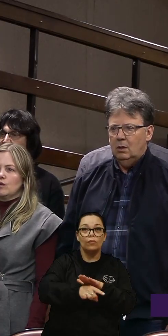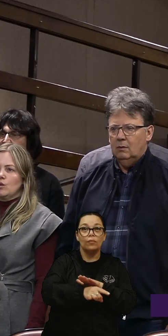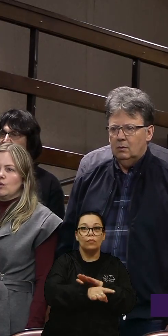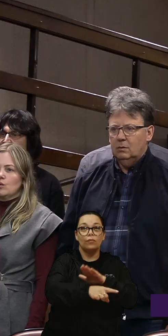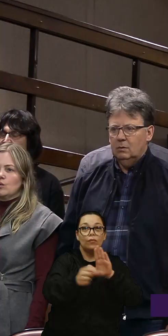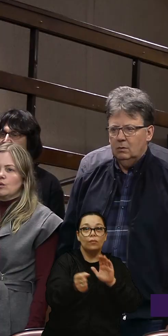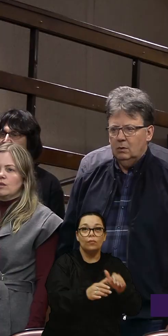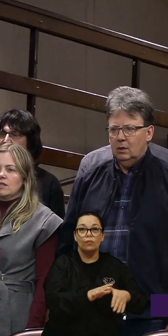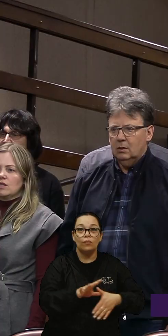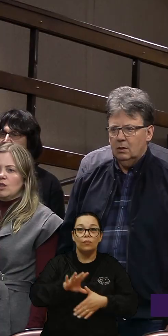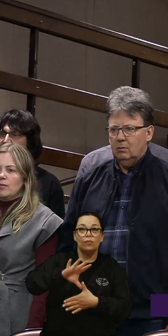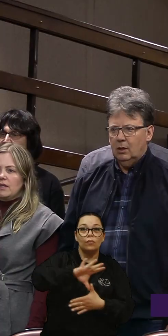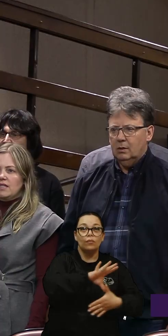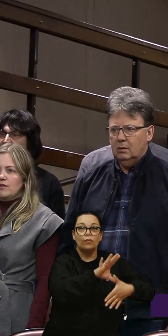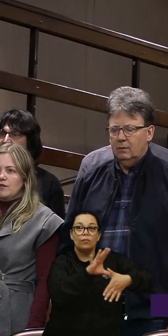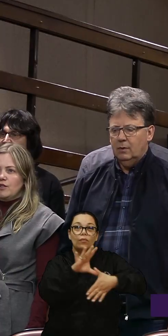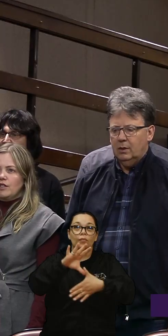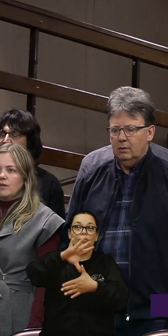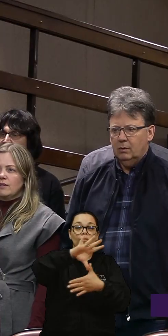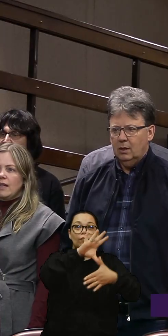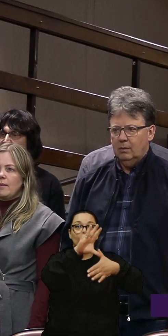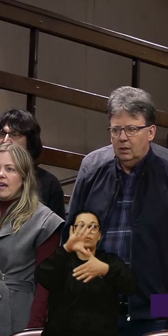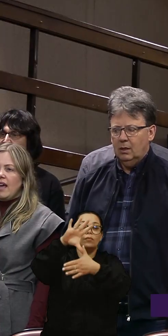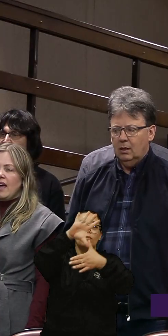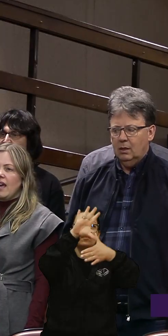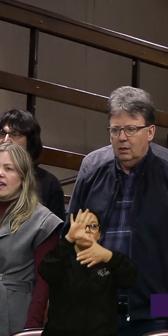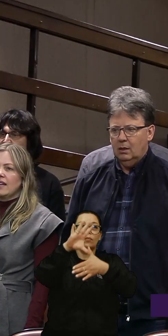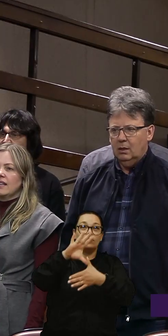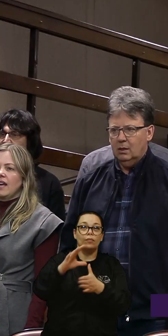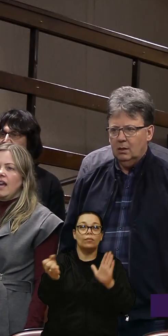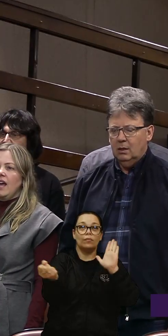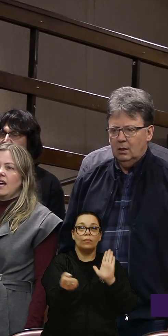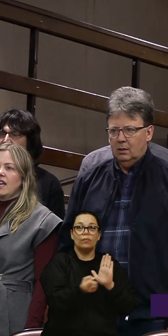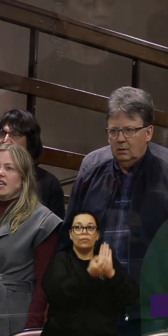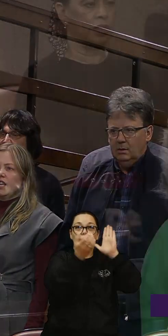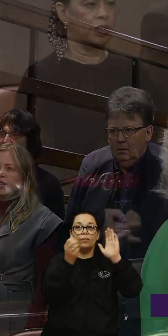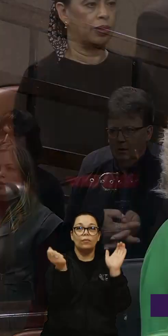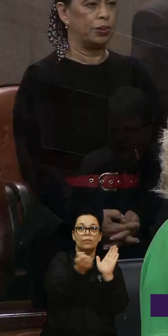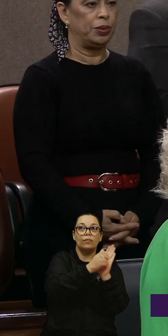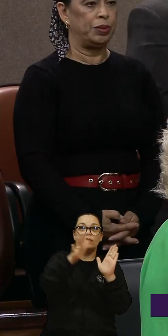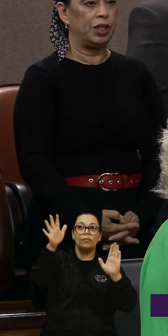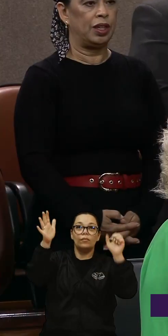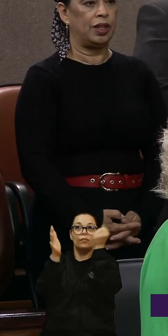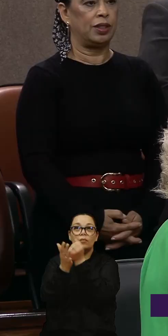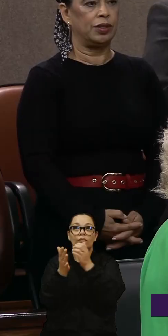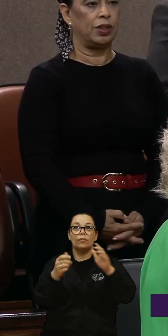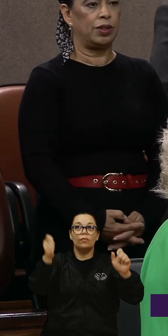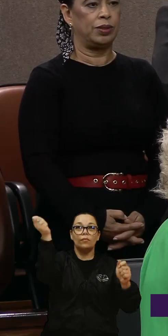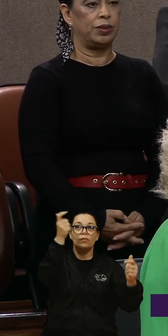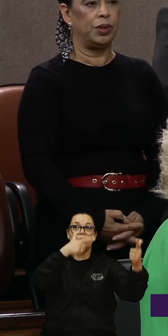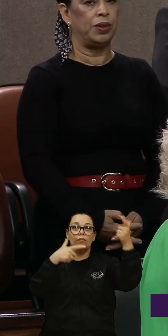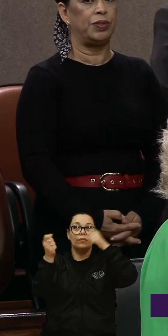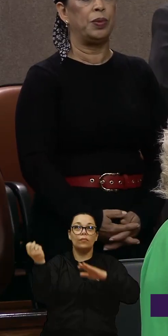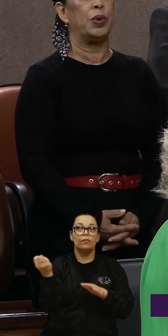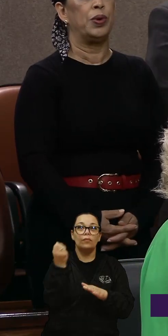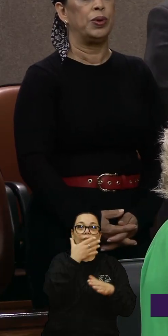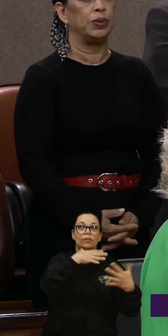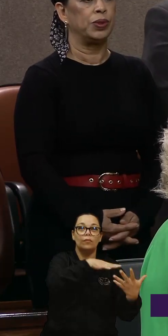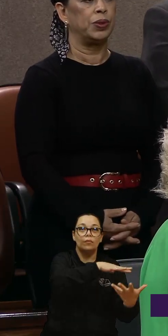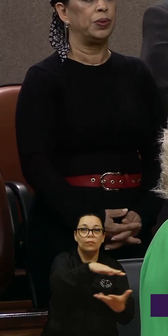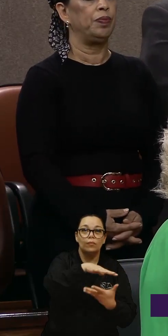profundo, fulguras o Brasil, florão da América, iluminado ao sol do